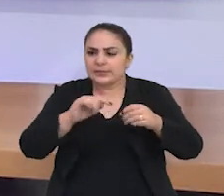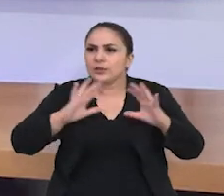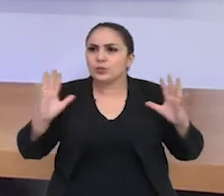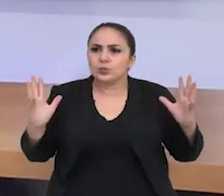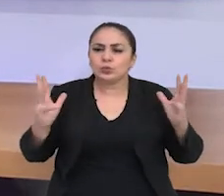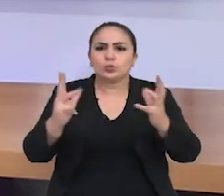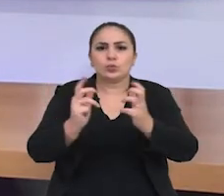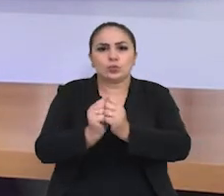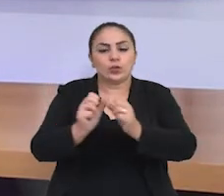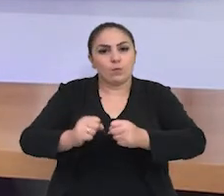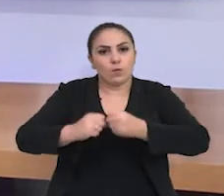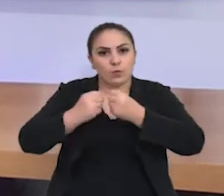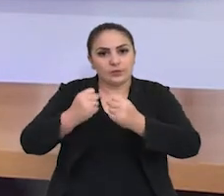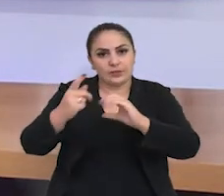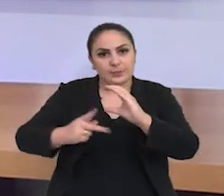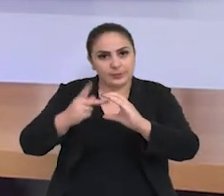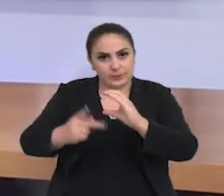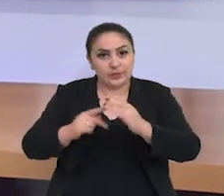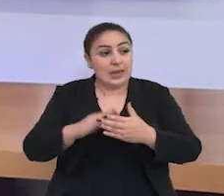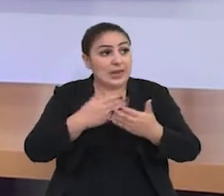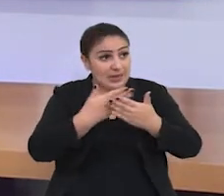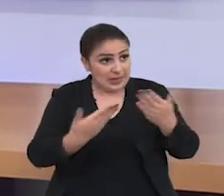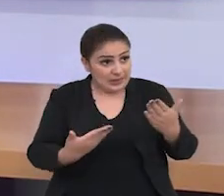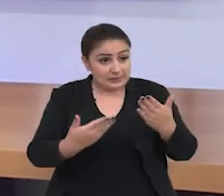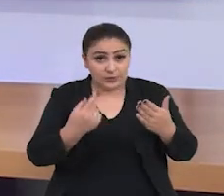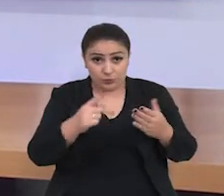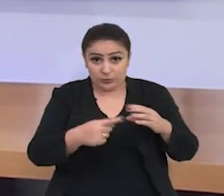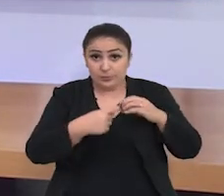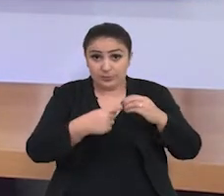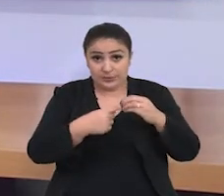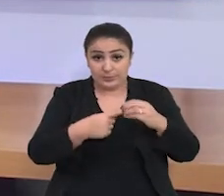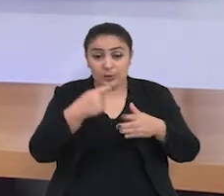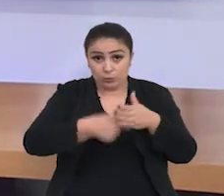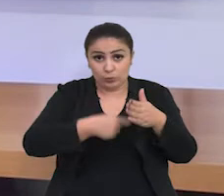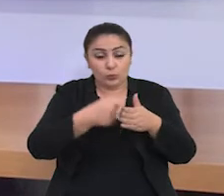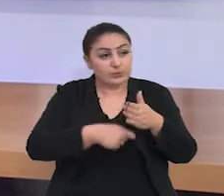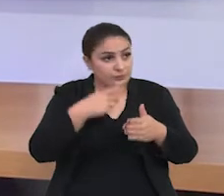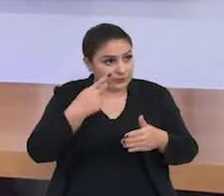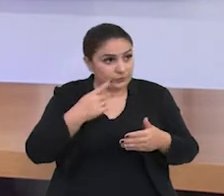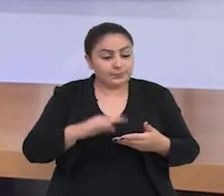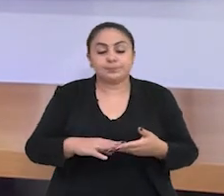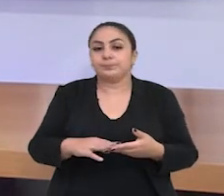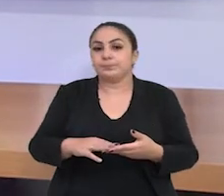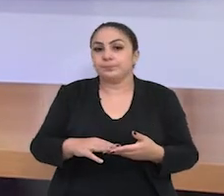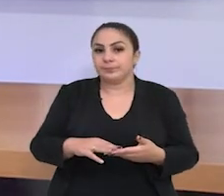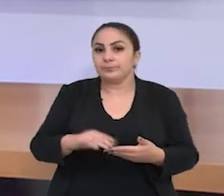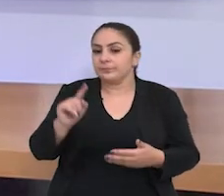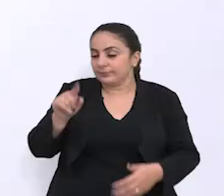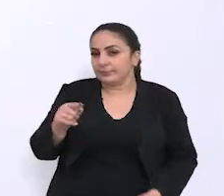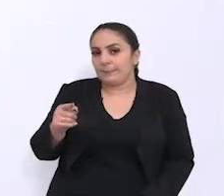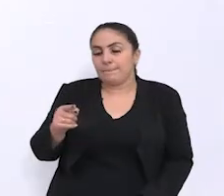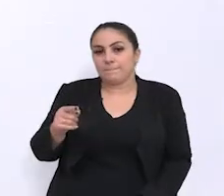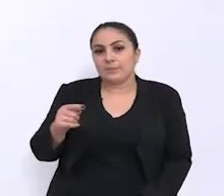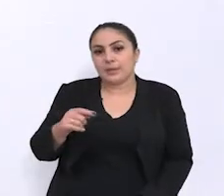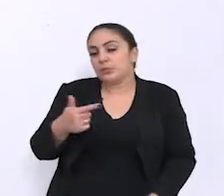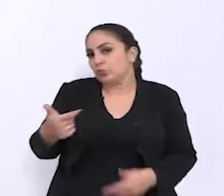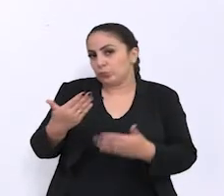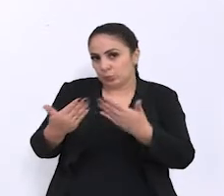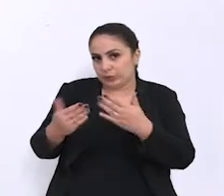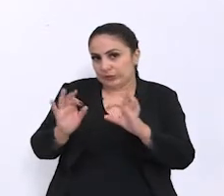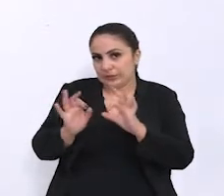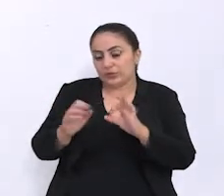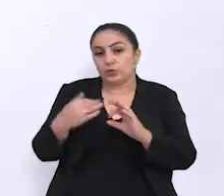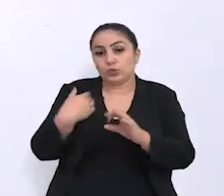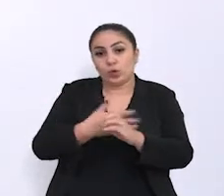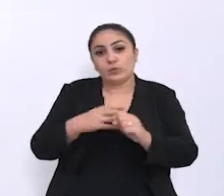cidade através da força do Parlamento Municipal. Essas serão as suas principais bandeiras, então, vereador. É, sem dúvida